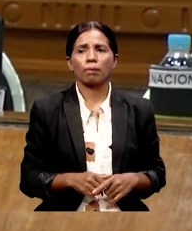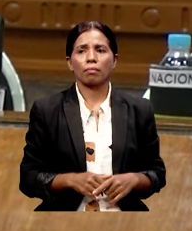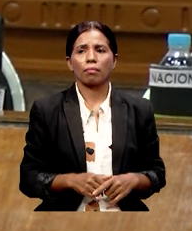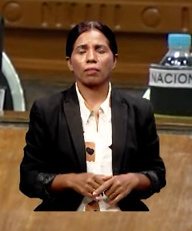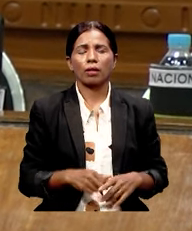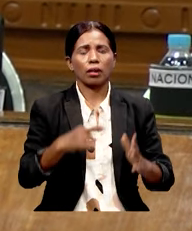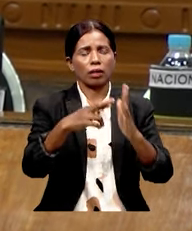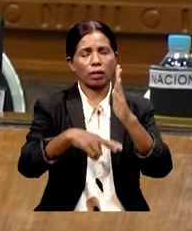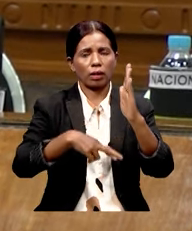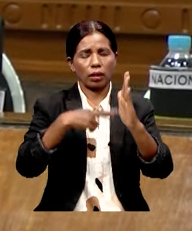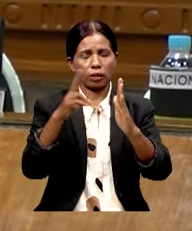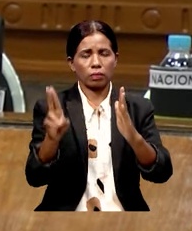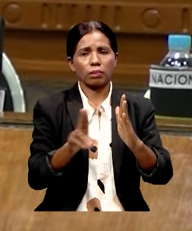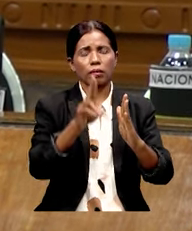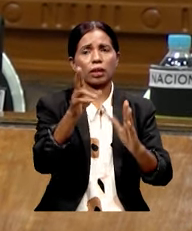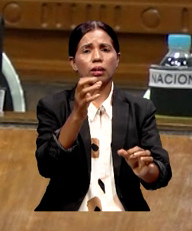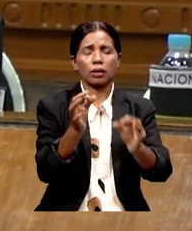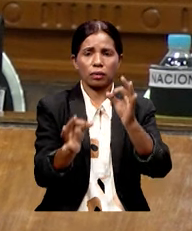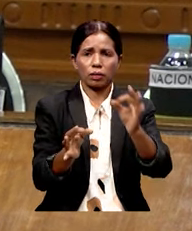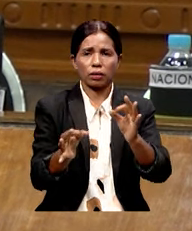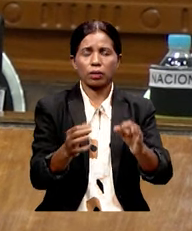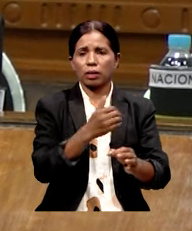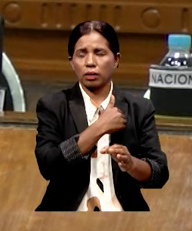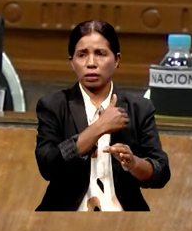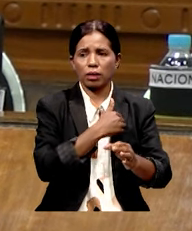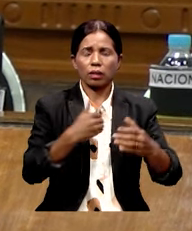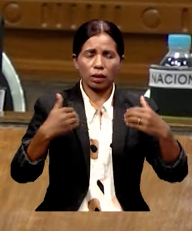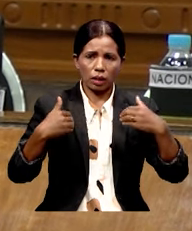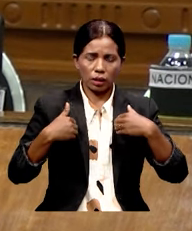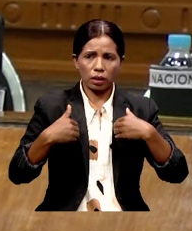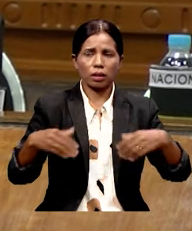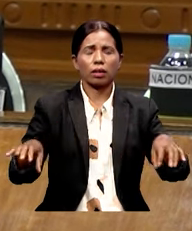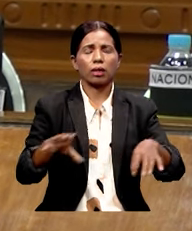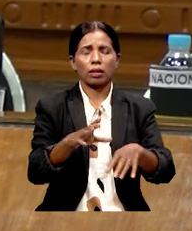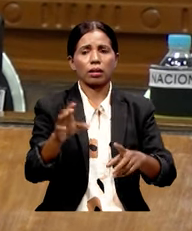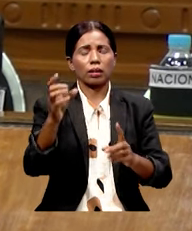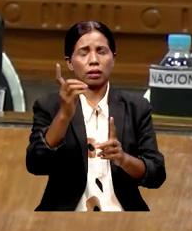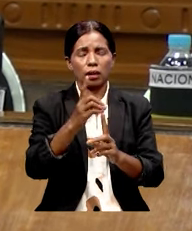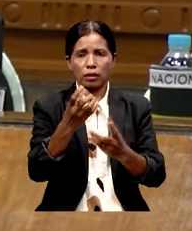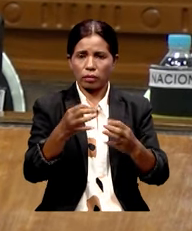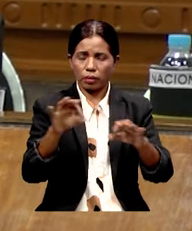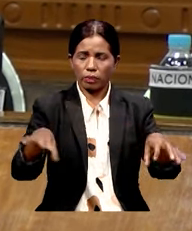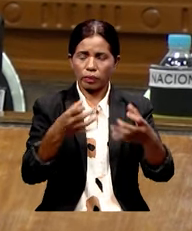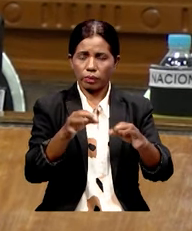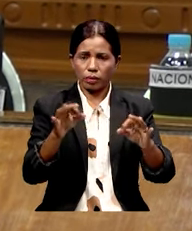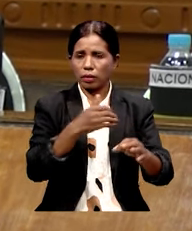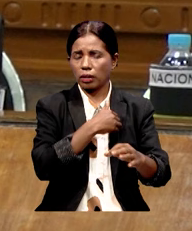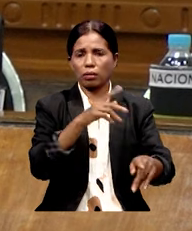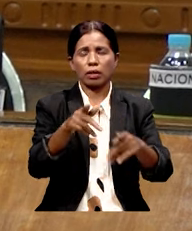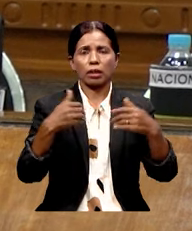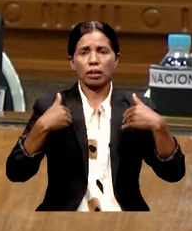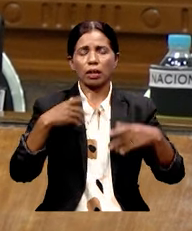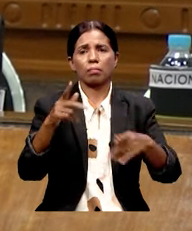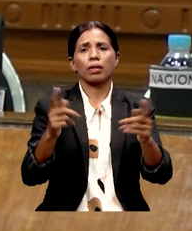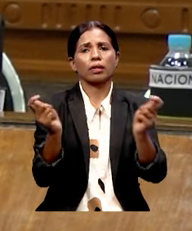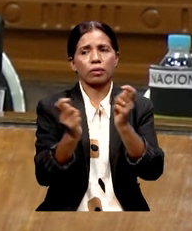regras universal Hateten, quando silau, mesmo que mandato tu termina mais vez se dá o que ia é mais da substituto